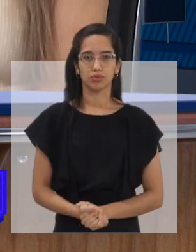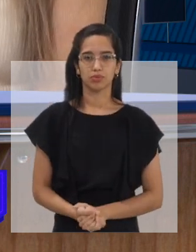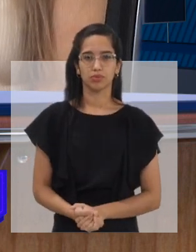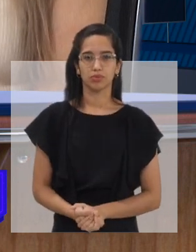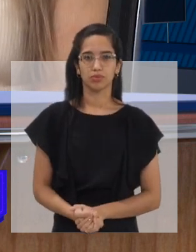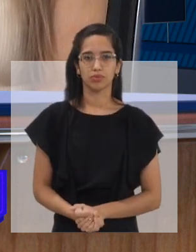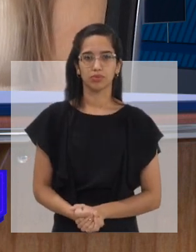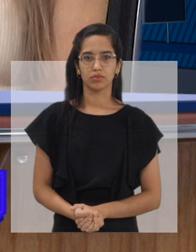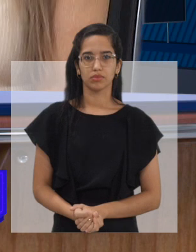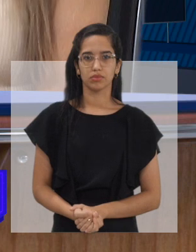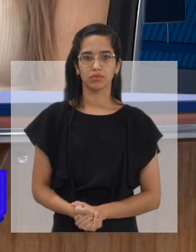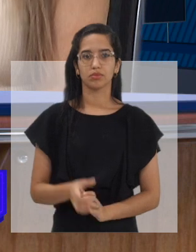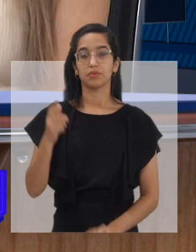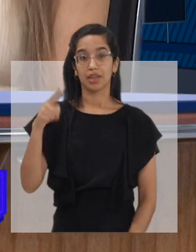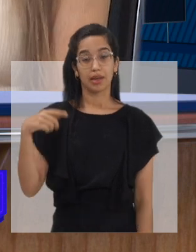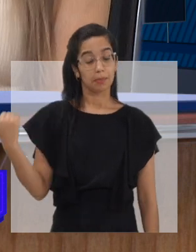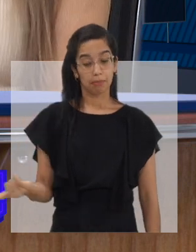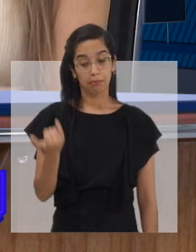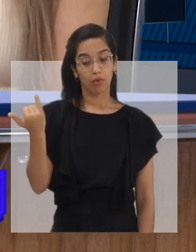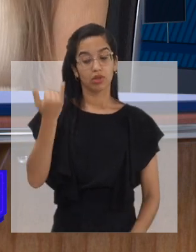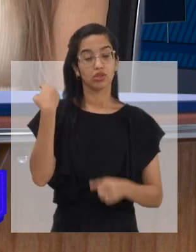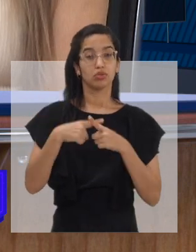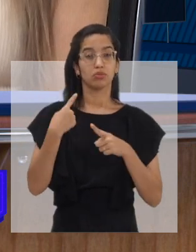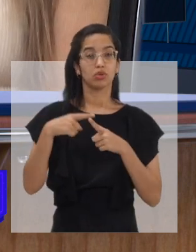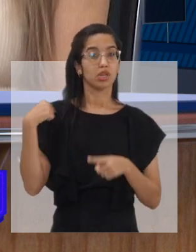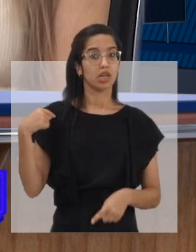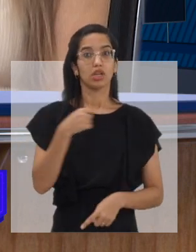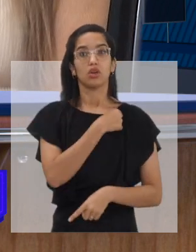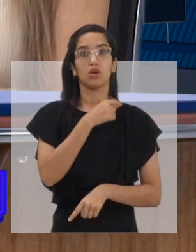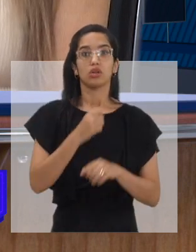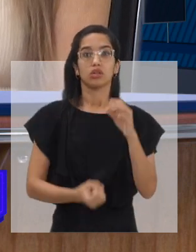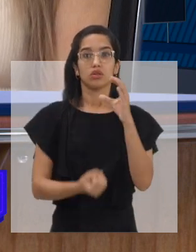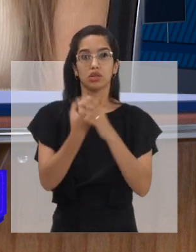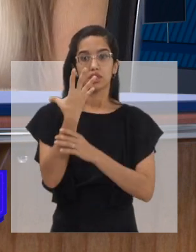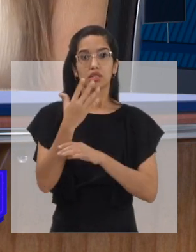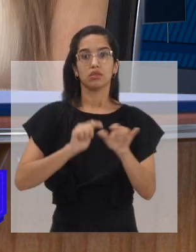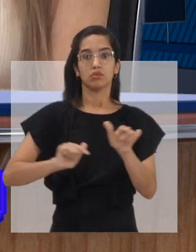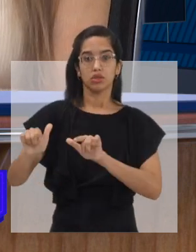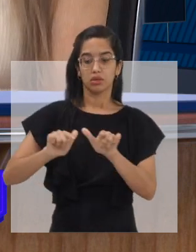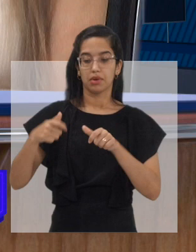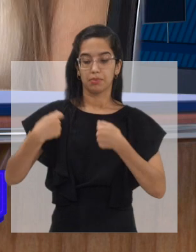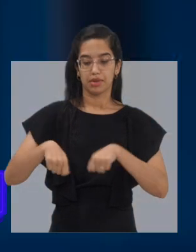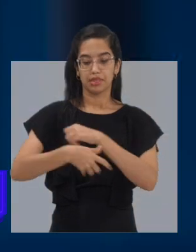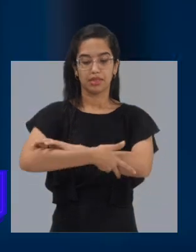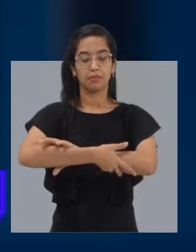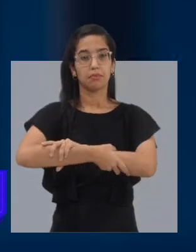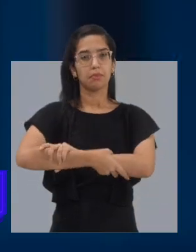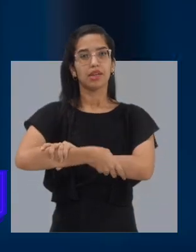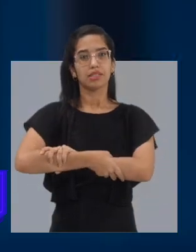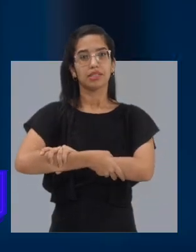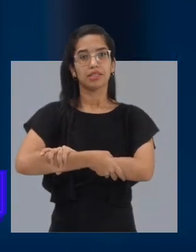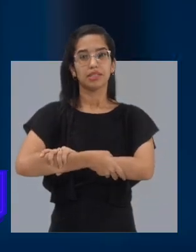Essa é uma questão importante, porque para nós desenvolvermos aquilo que a gente pretende, a gente precisa de parcerias, né?